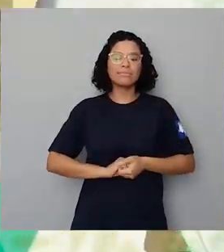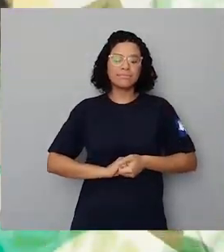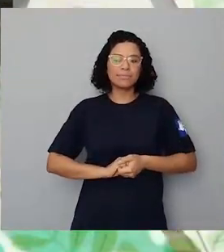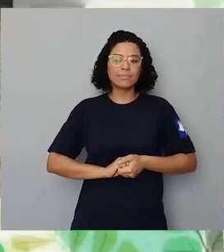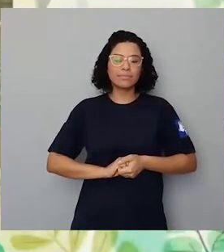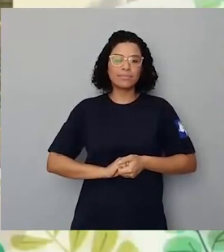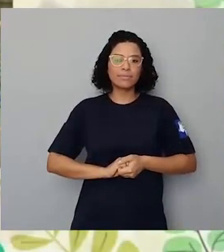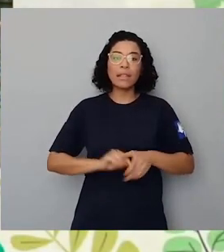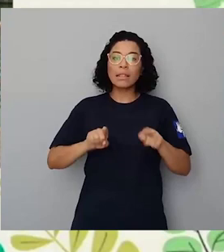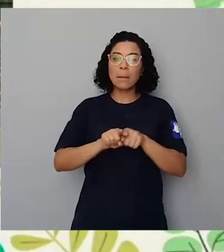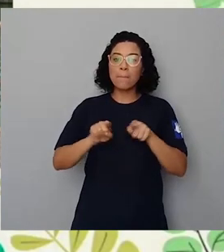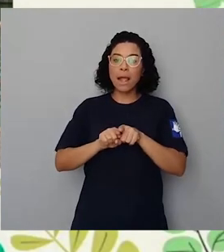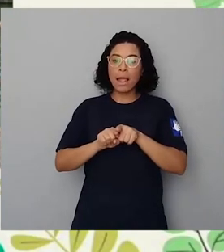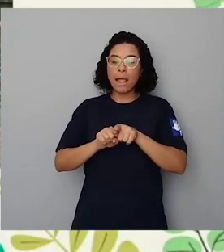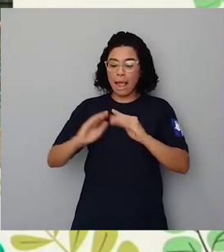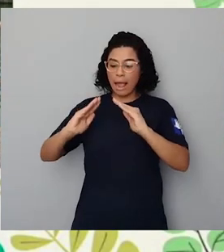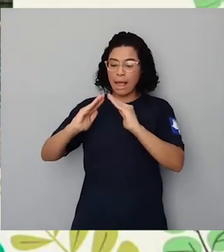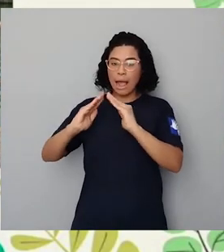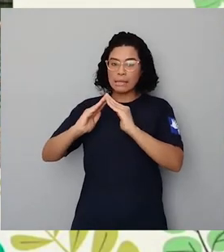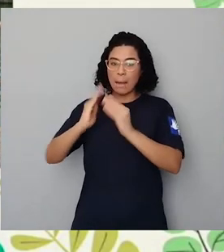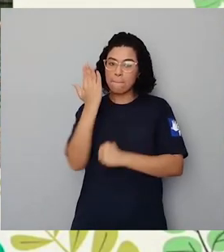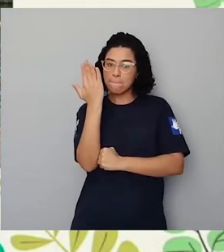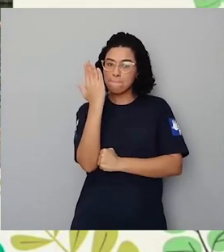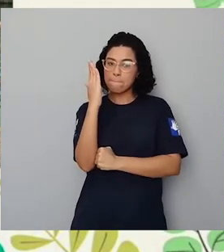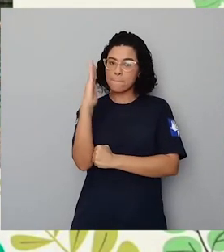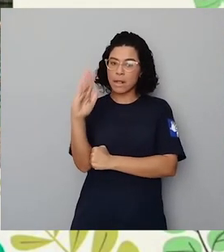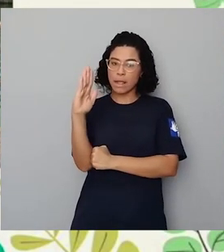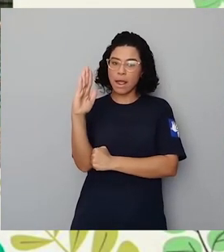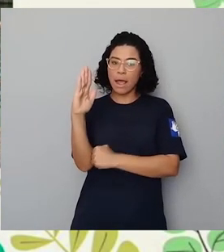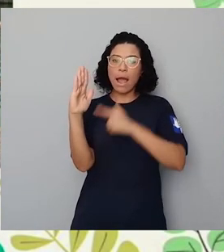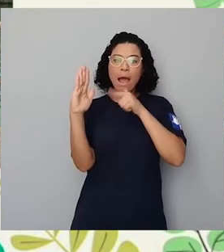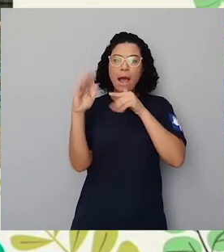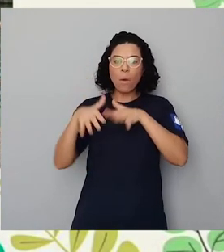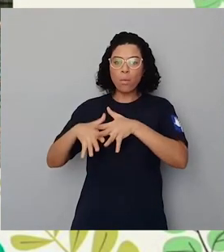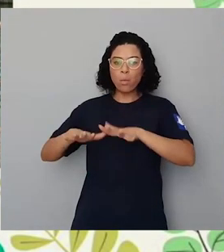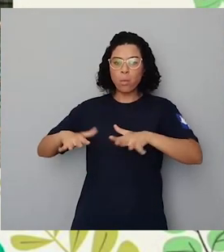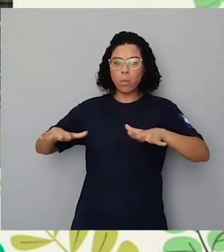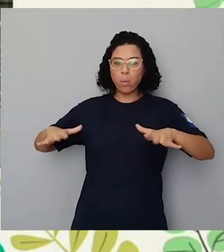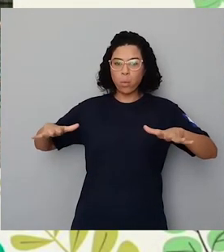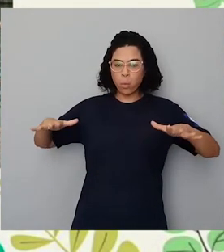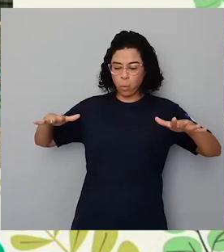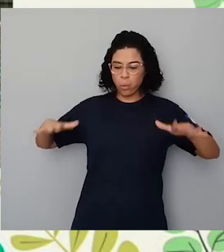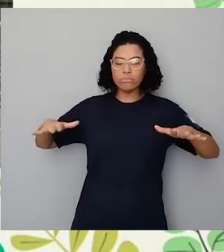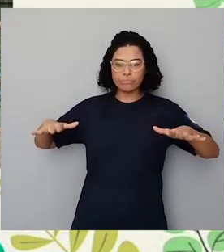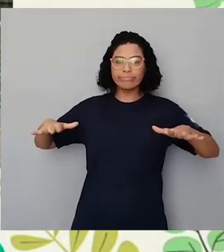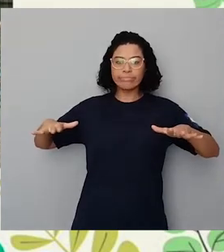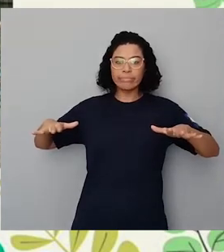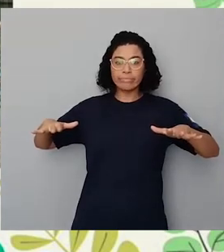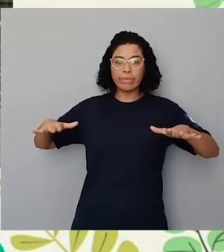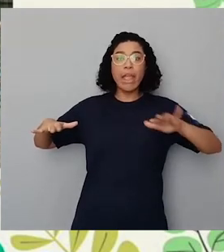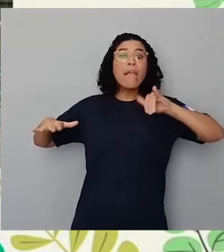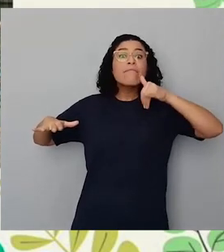telha. Tem as palafitas, que são casas de madeira suspensas sobre áreas alagadas. Elas são suspensas, sabe por quê?